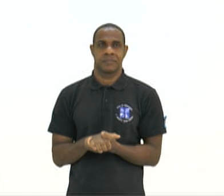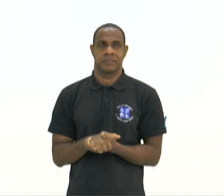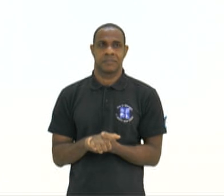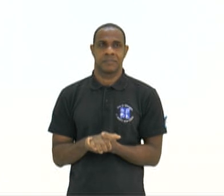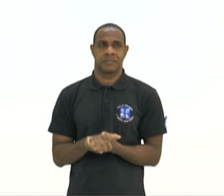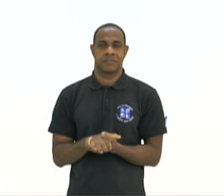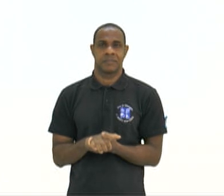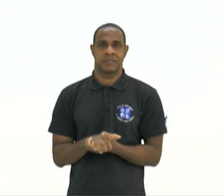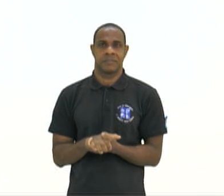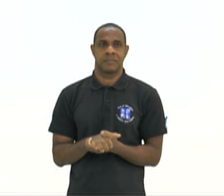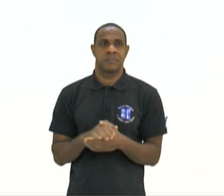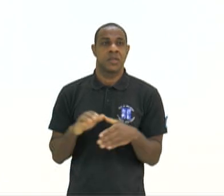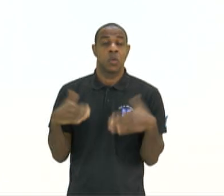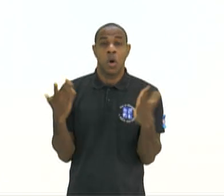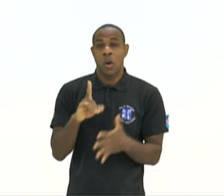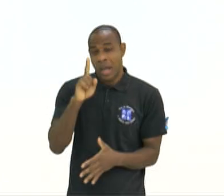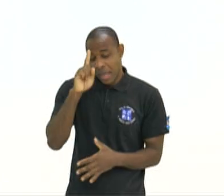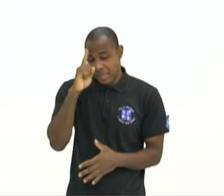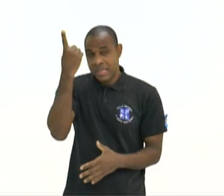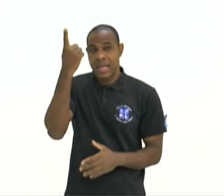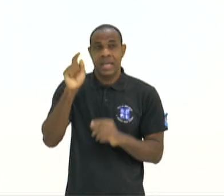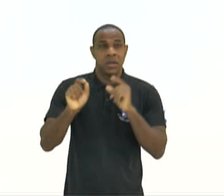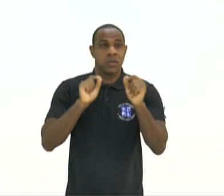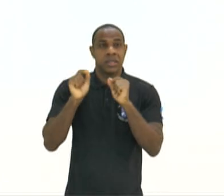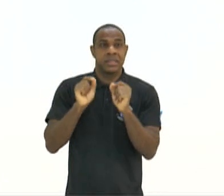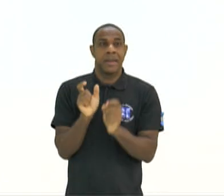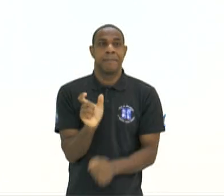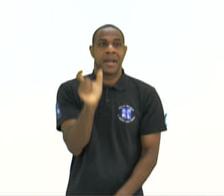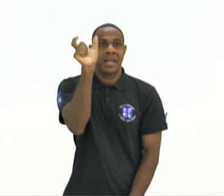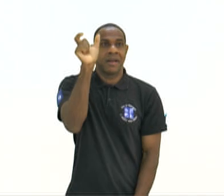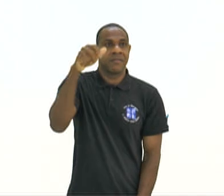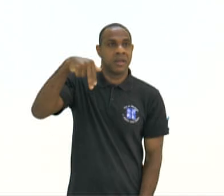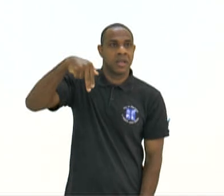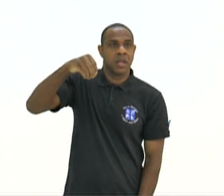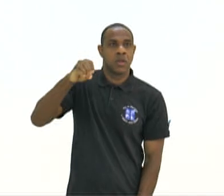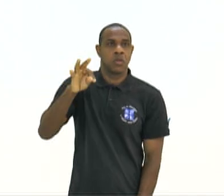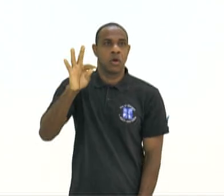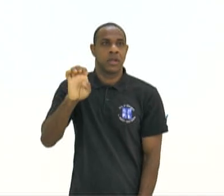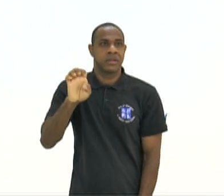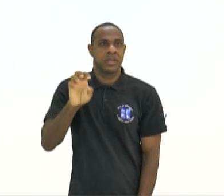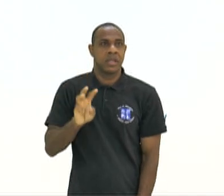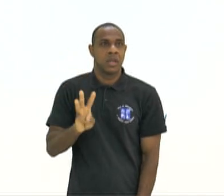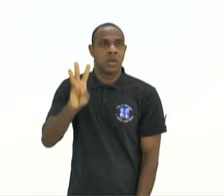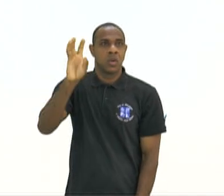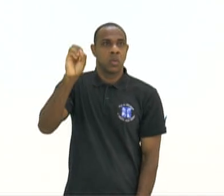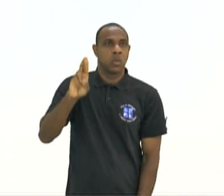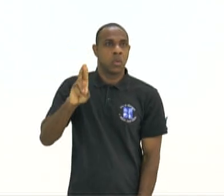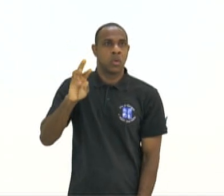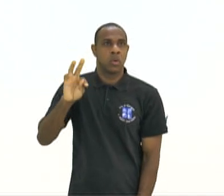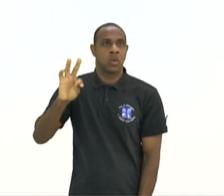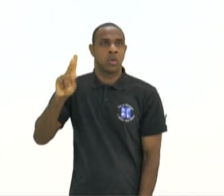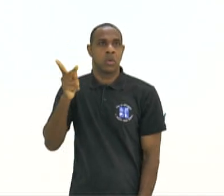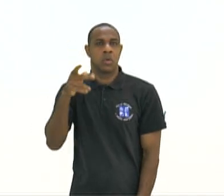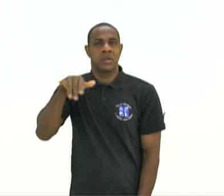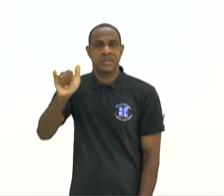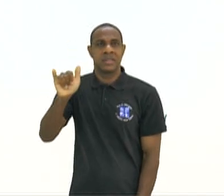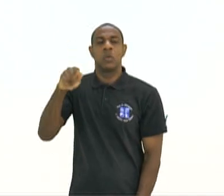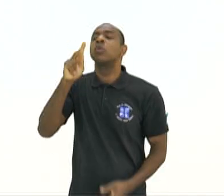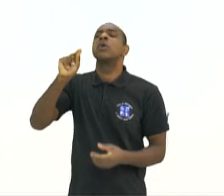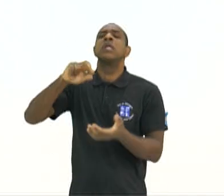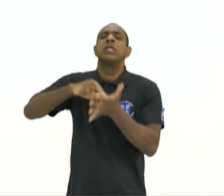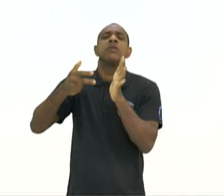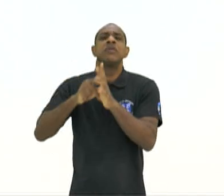noteworthy means? Qual a ideia da palavra Northworth que apareceu no nosso fragmento? O que